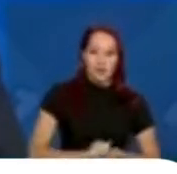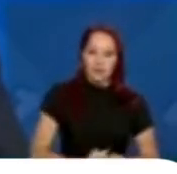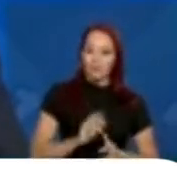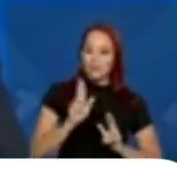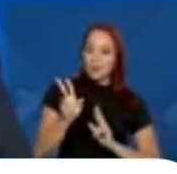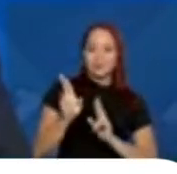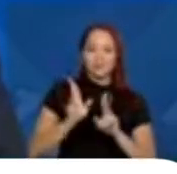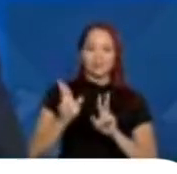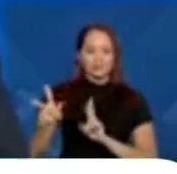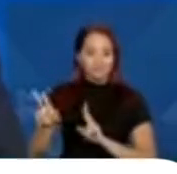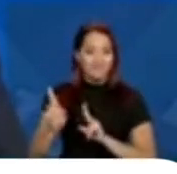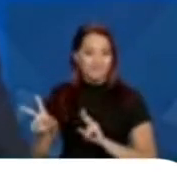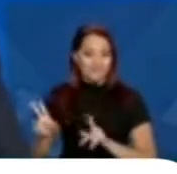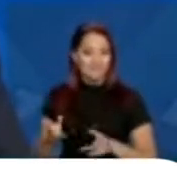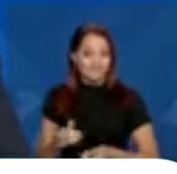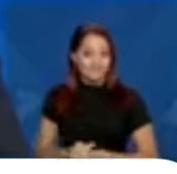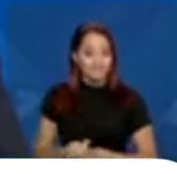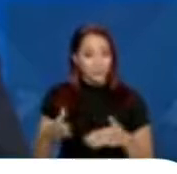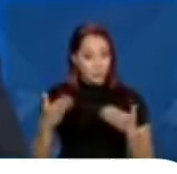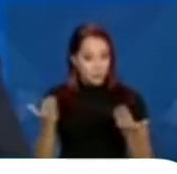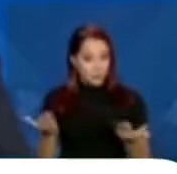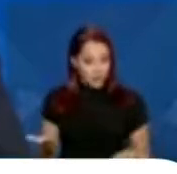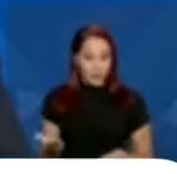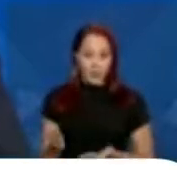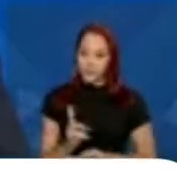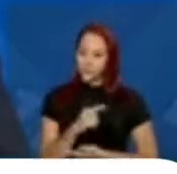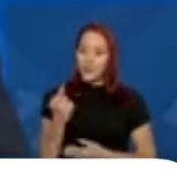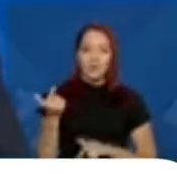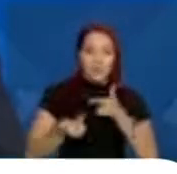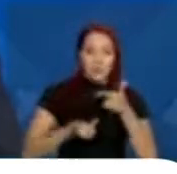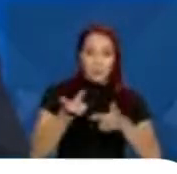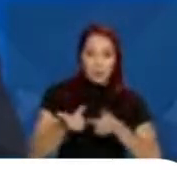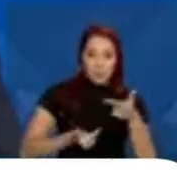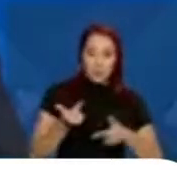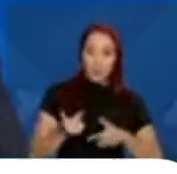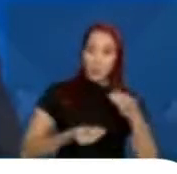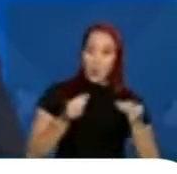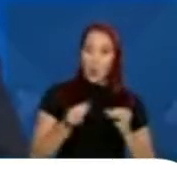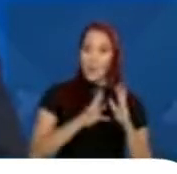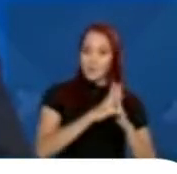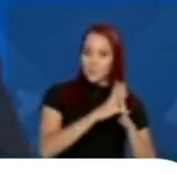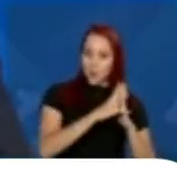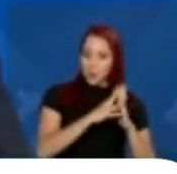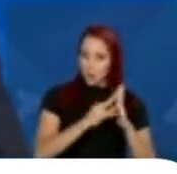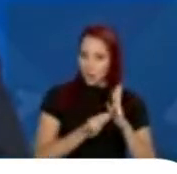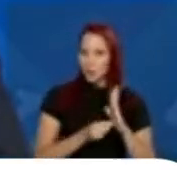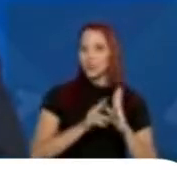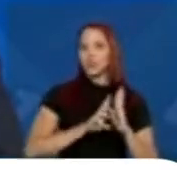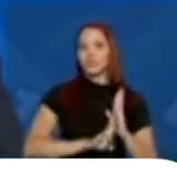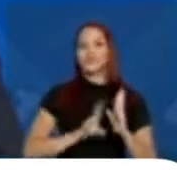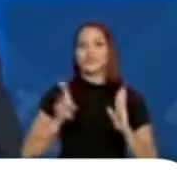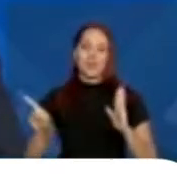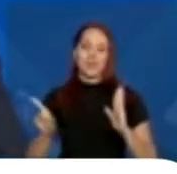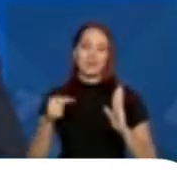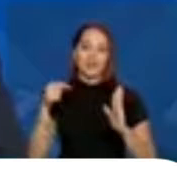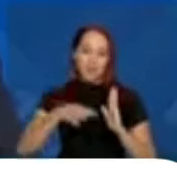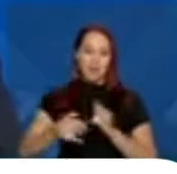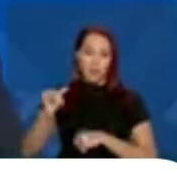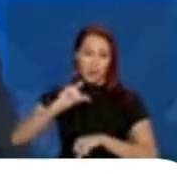Então, estamos trabalhando no novo modelo do nosso Centro de Operações de